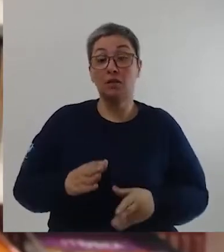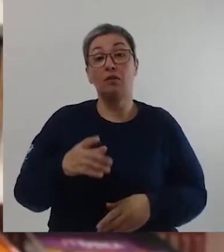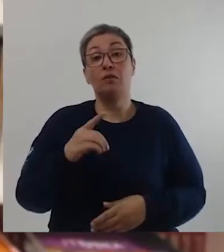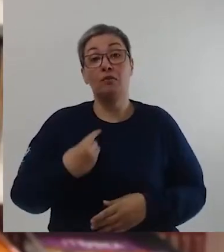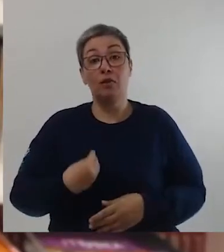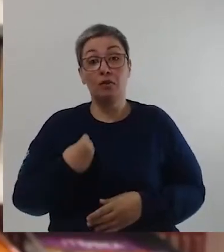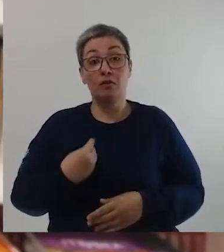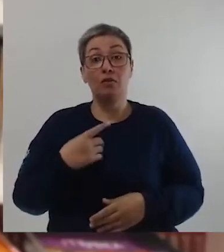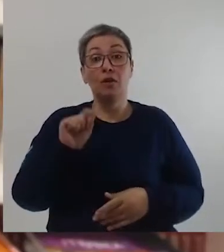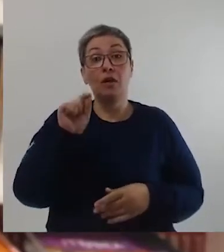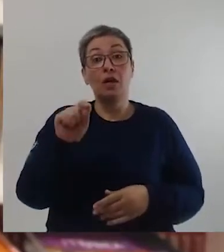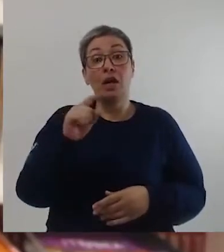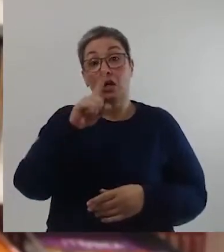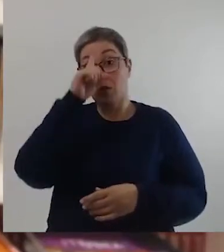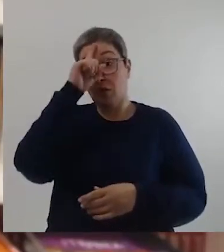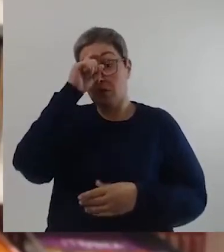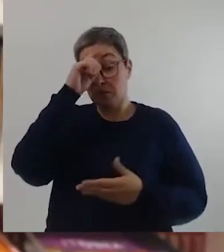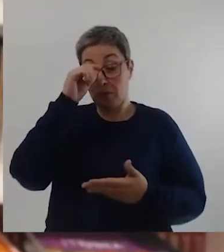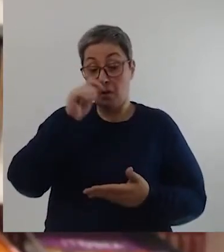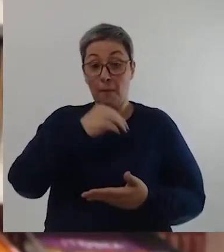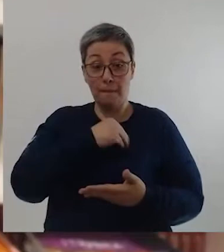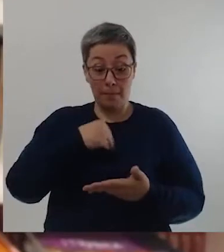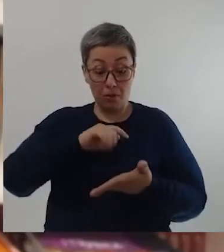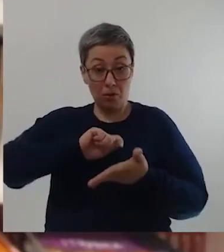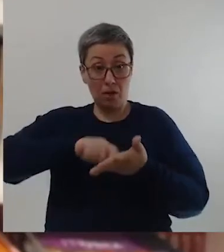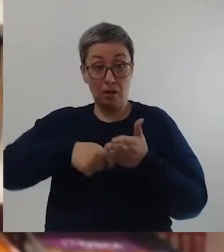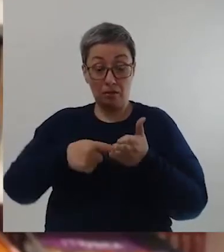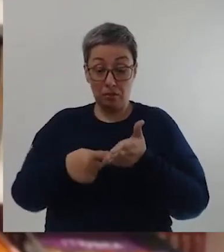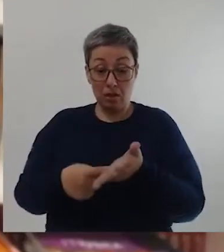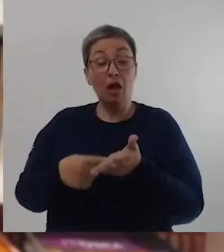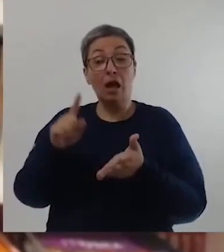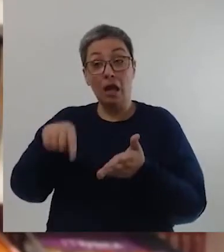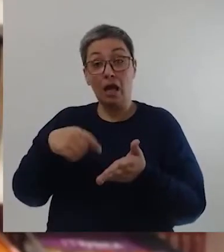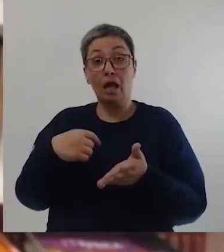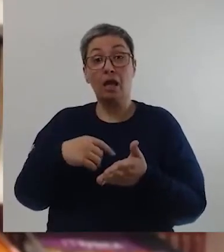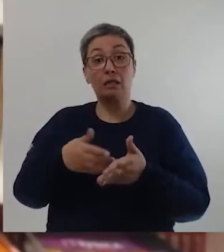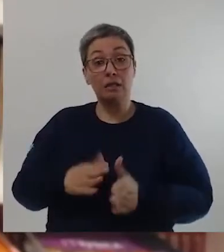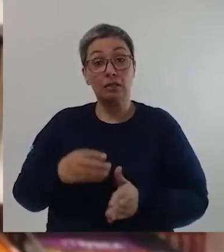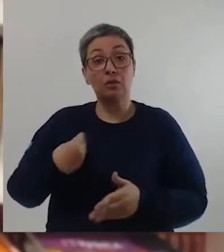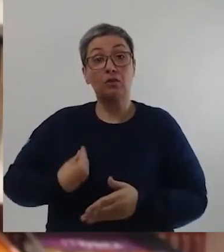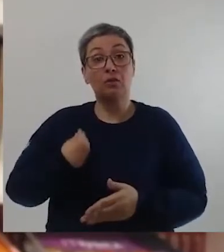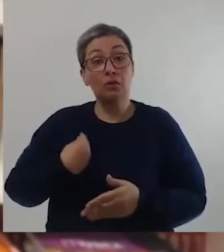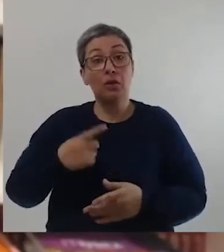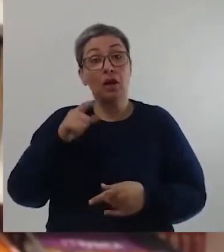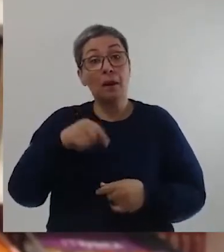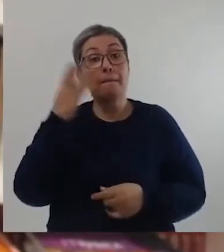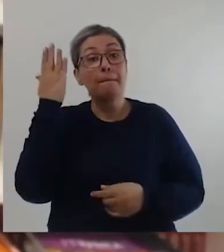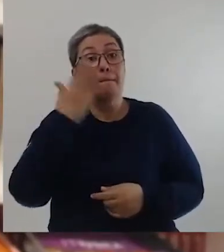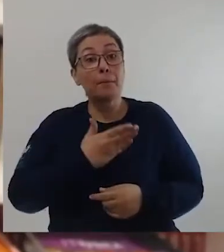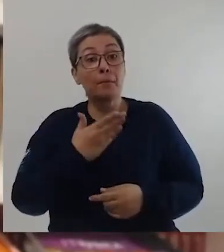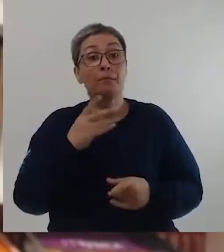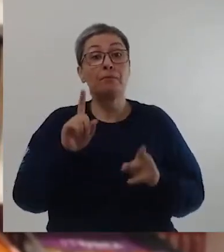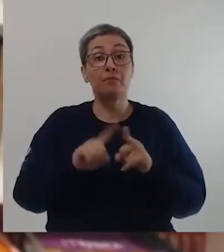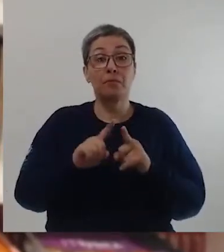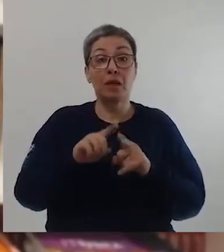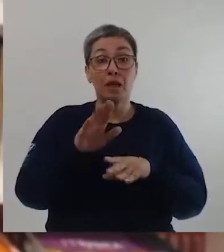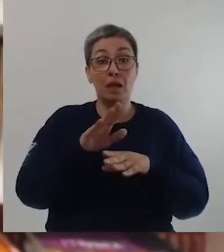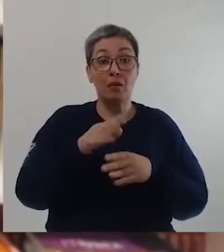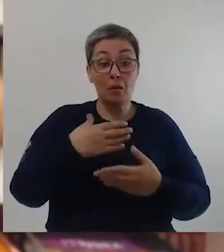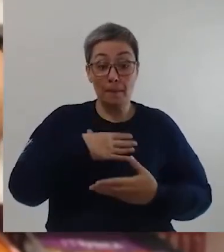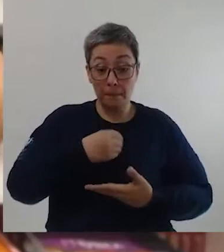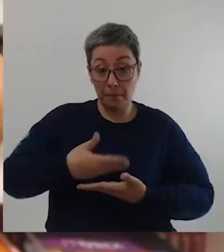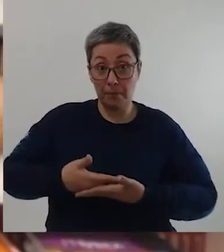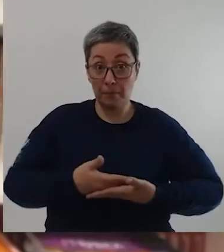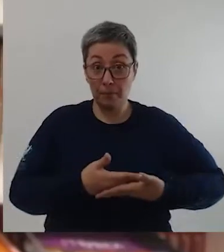lá na maternidade pelo médico responsável você sabia disso Isso é uma prova de que